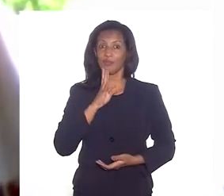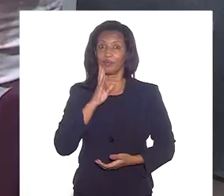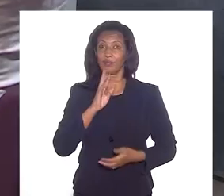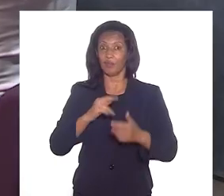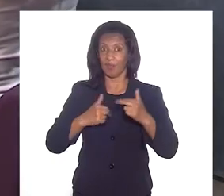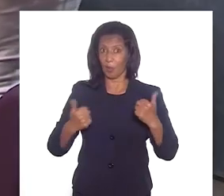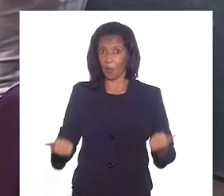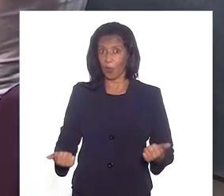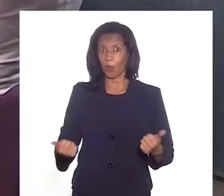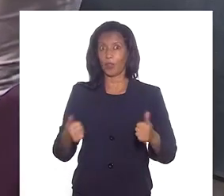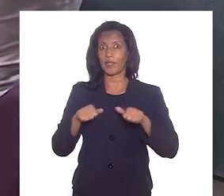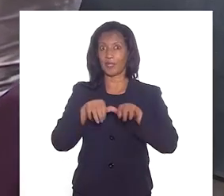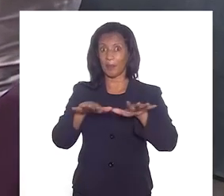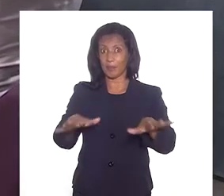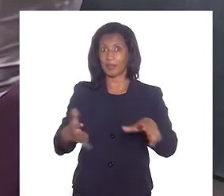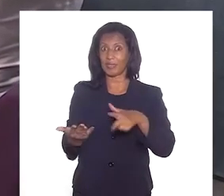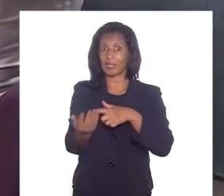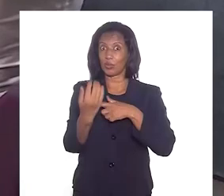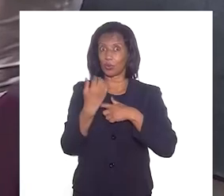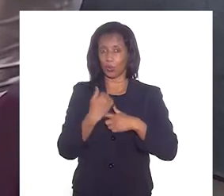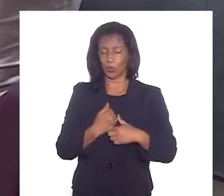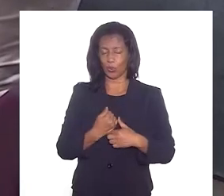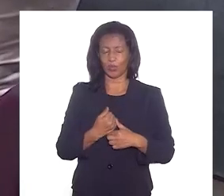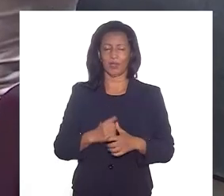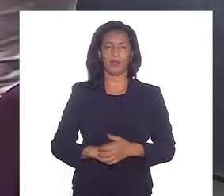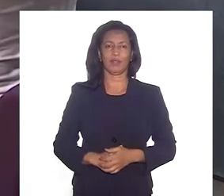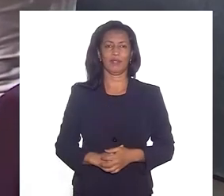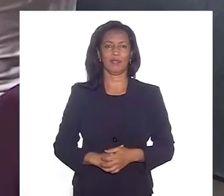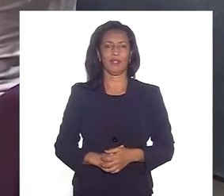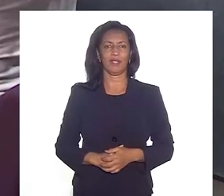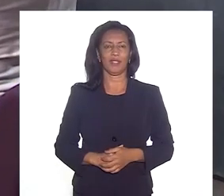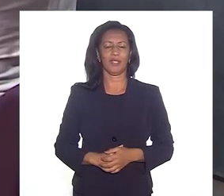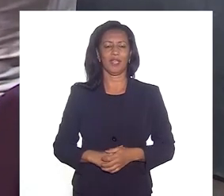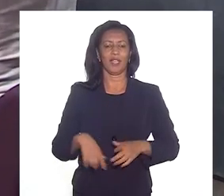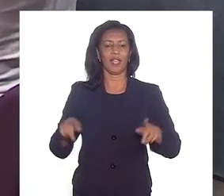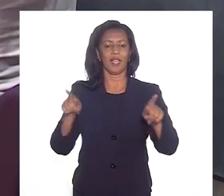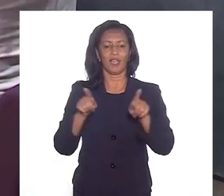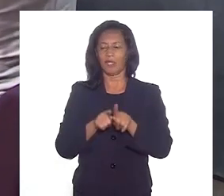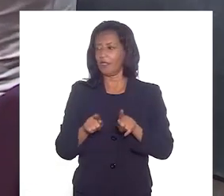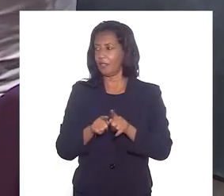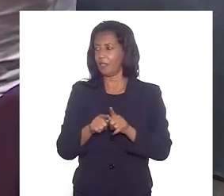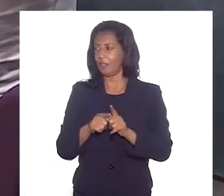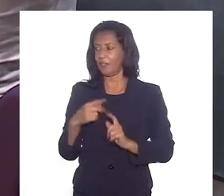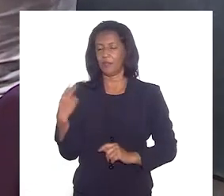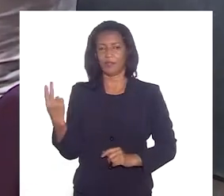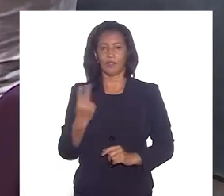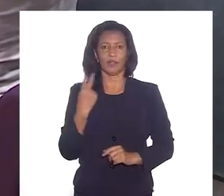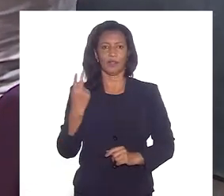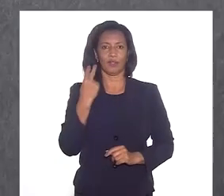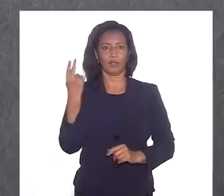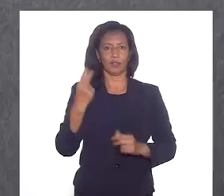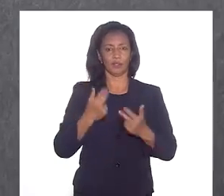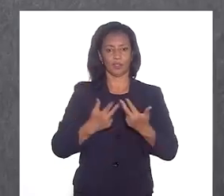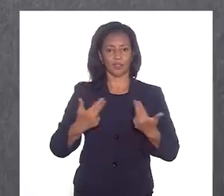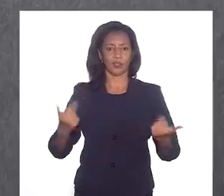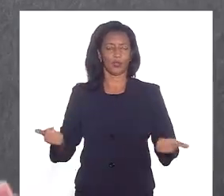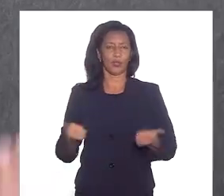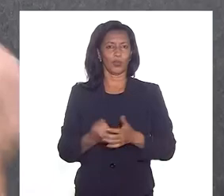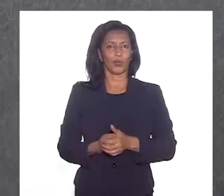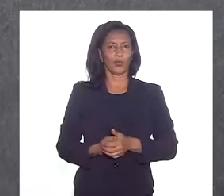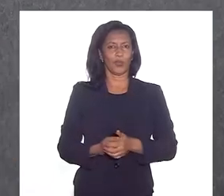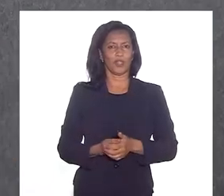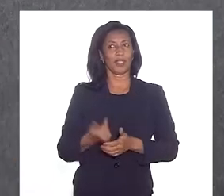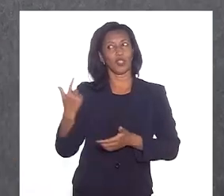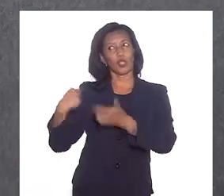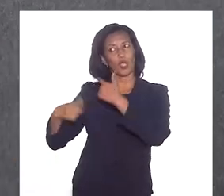Não, isso é muito legal. Isso é uma coisa também que a pandemia Tá. trouxe, né? A gente muda as relações também, valoriza coisas que às vezes